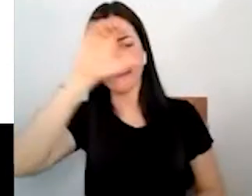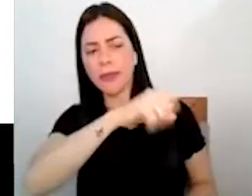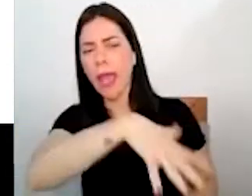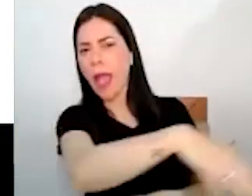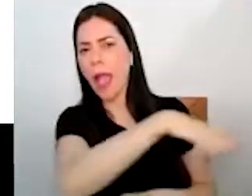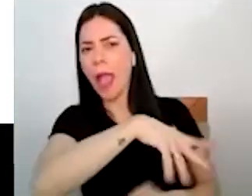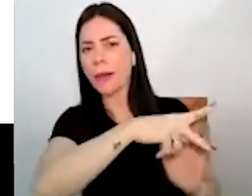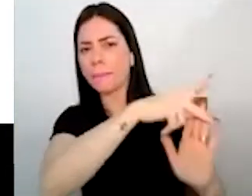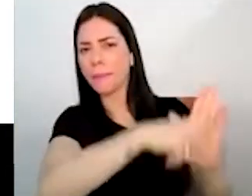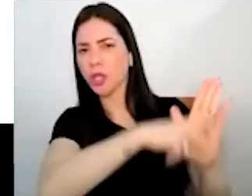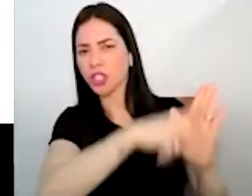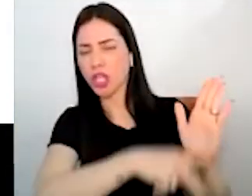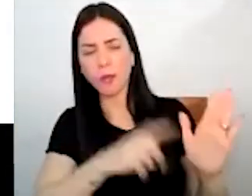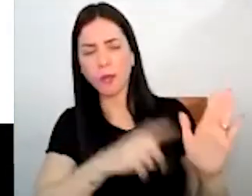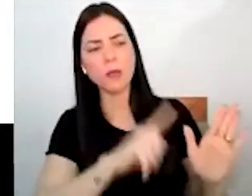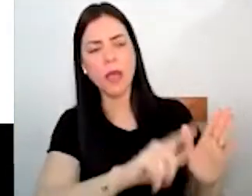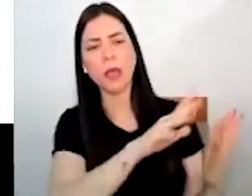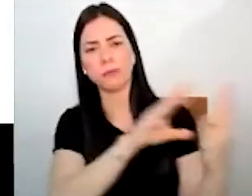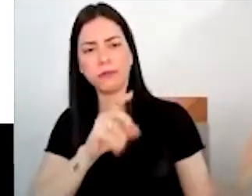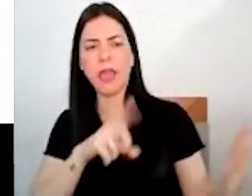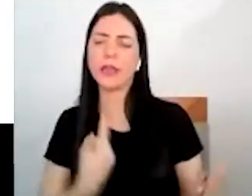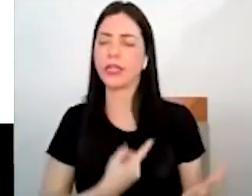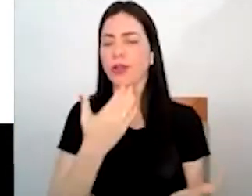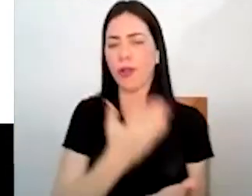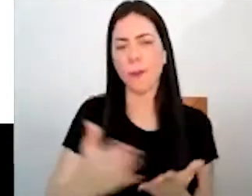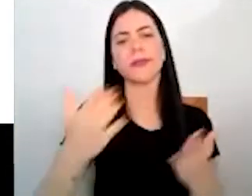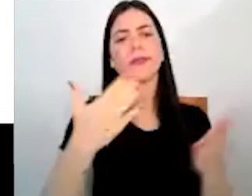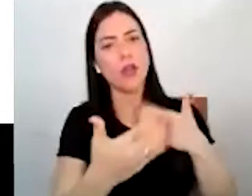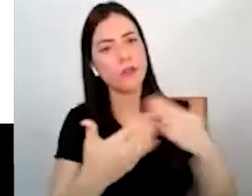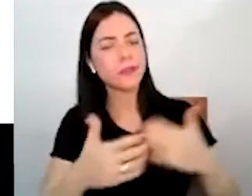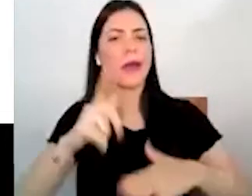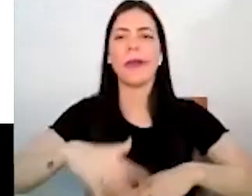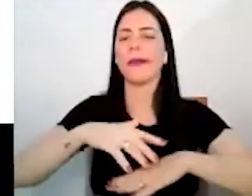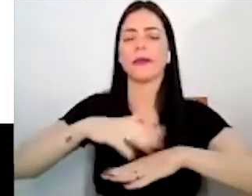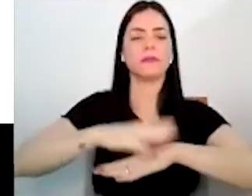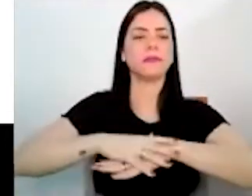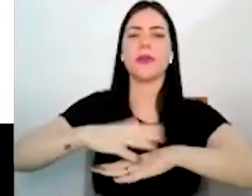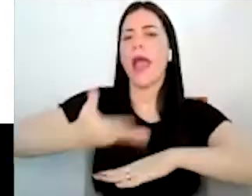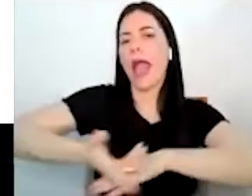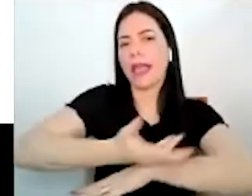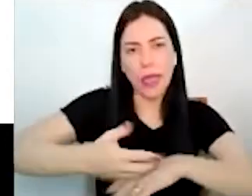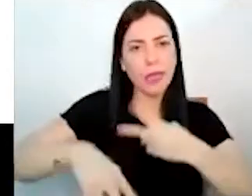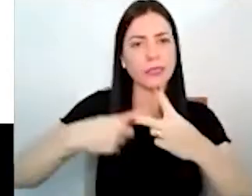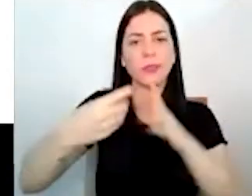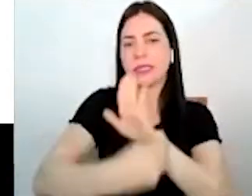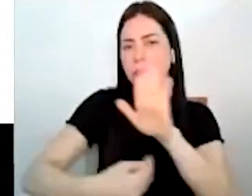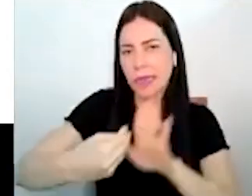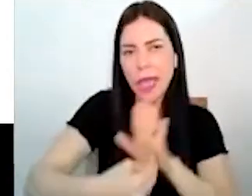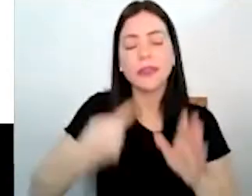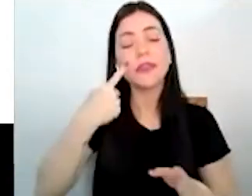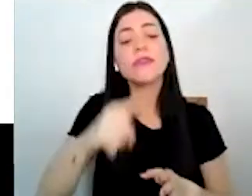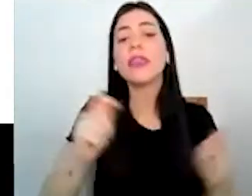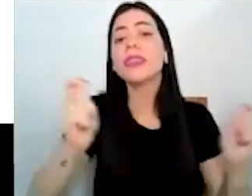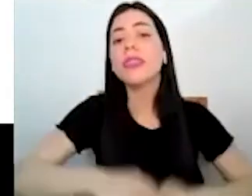conversava com arquitetos, com designers, olhava para metodologias, né, e tentava entender o que dava para aprender ali. E